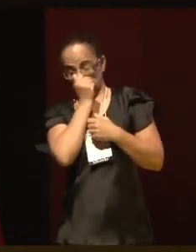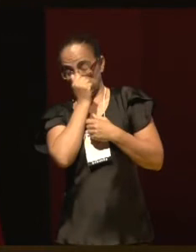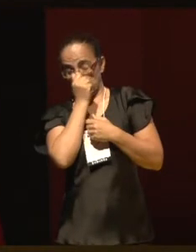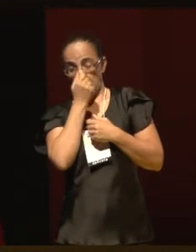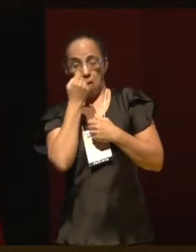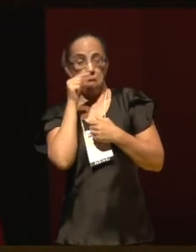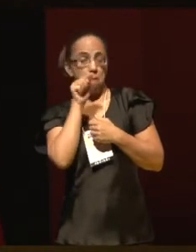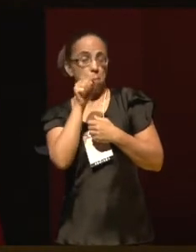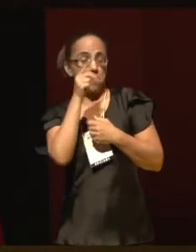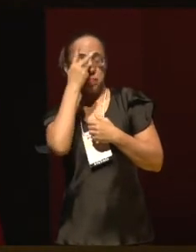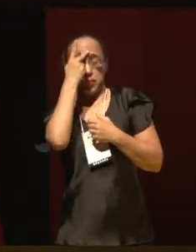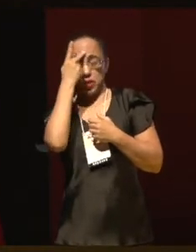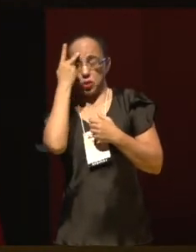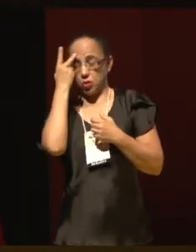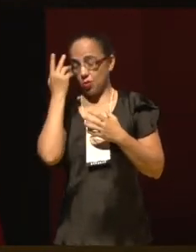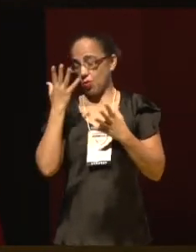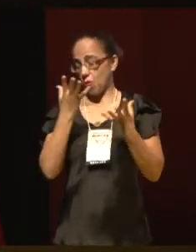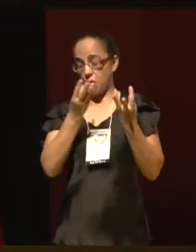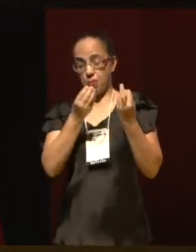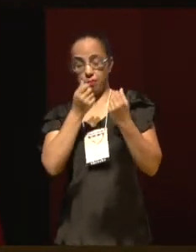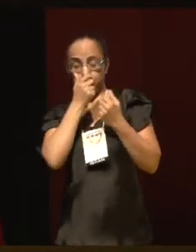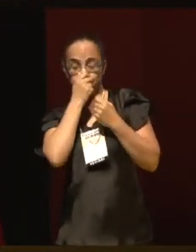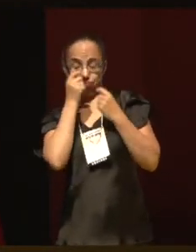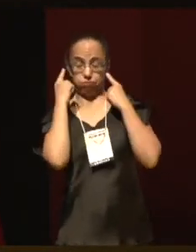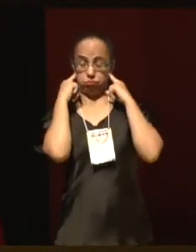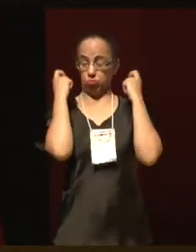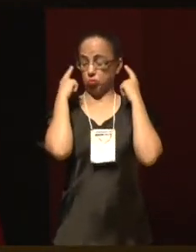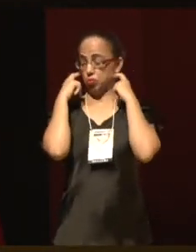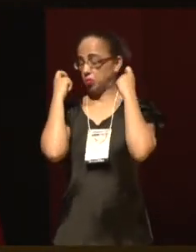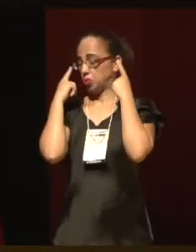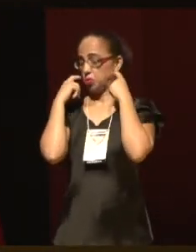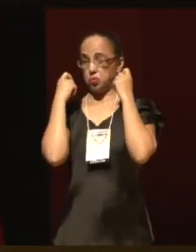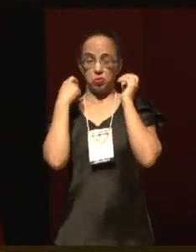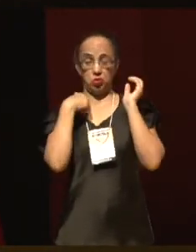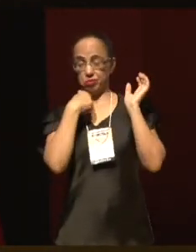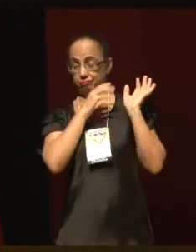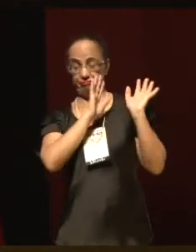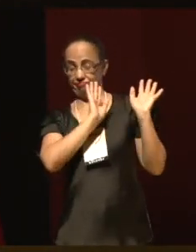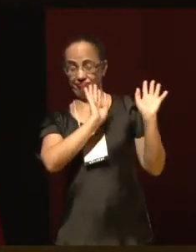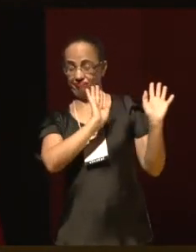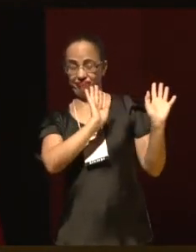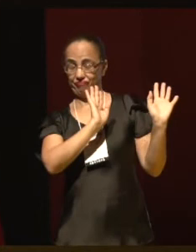fica muitas pessoas, muita gente, muito barulho, então eu não vou aguentar.